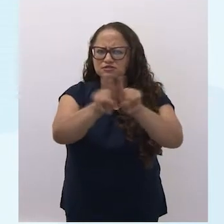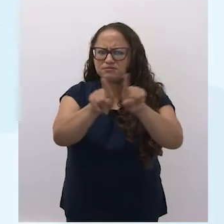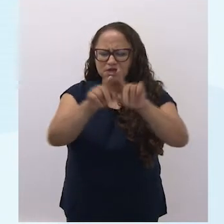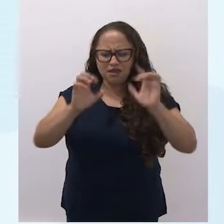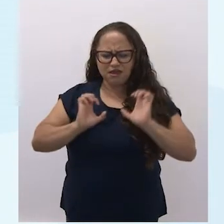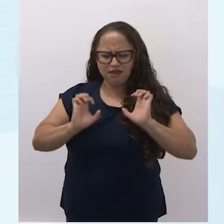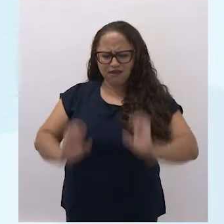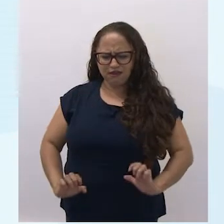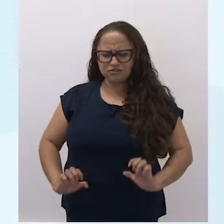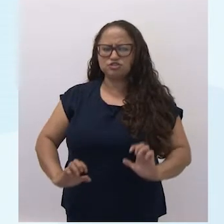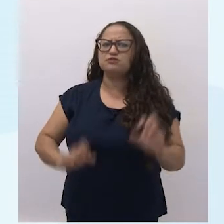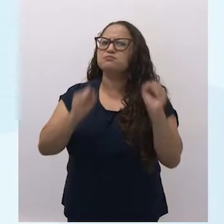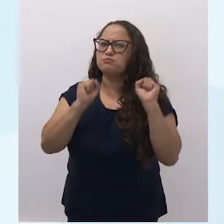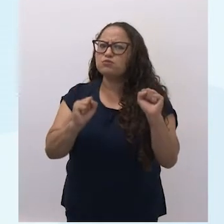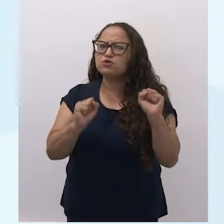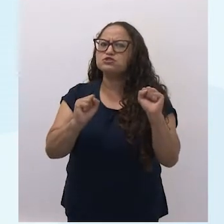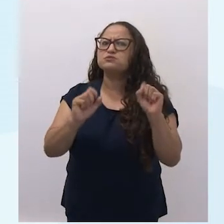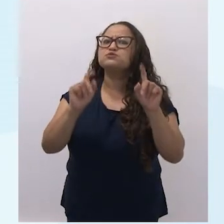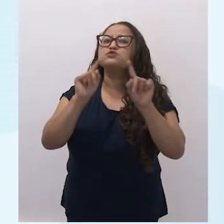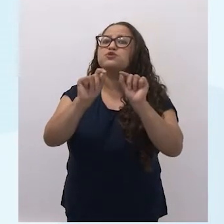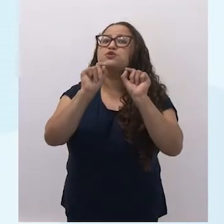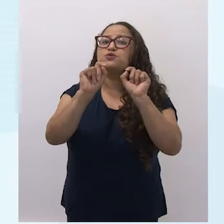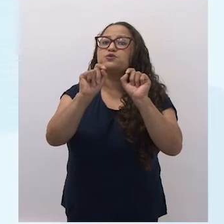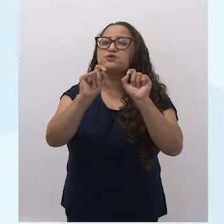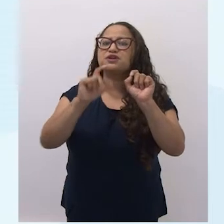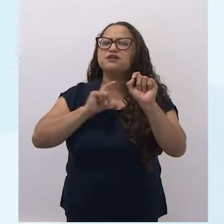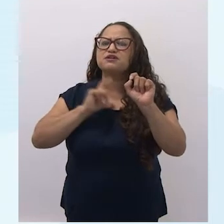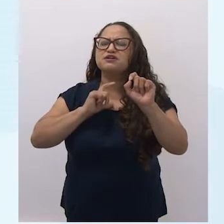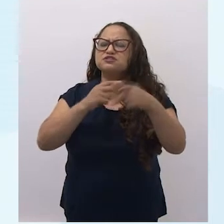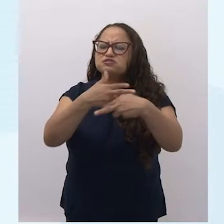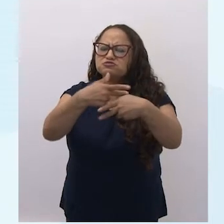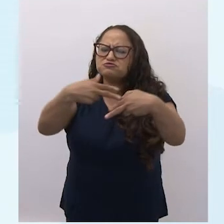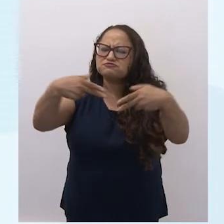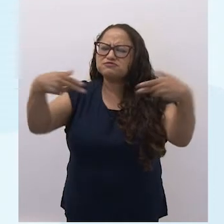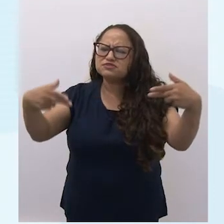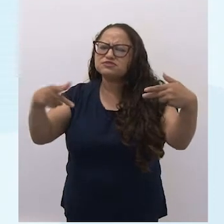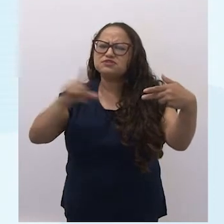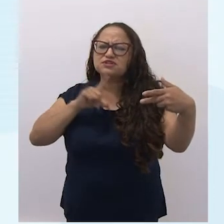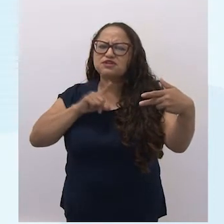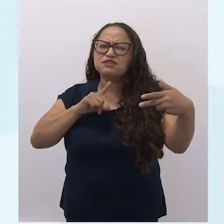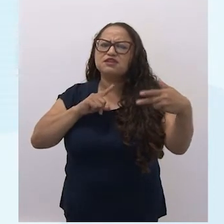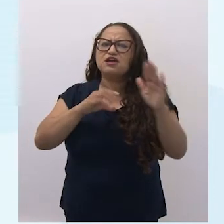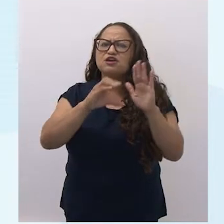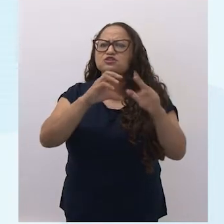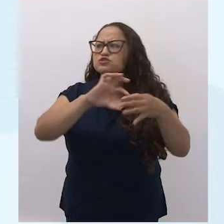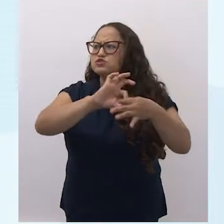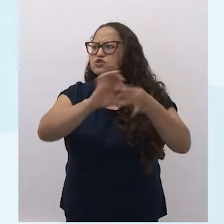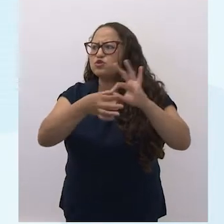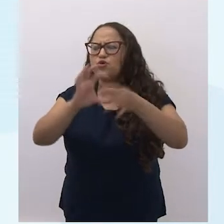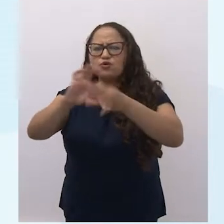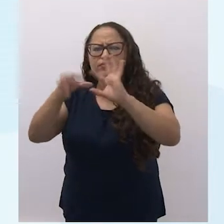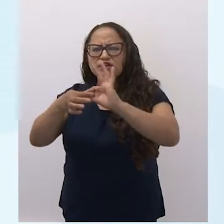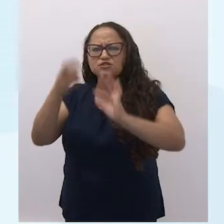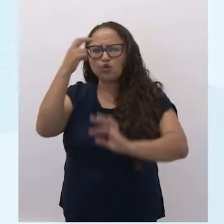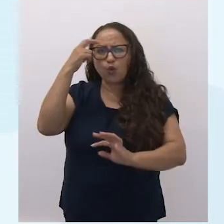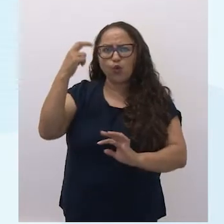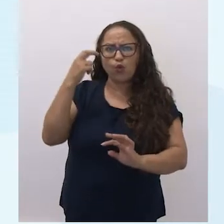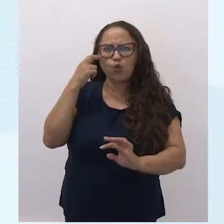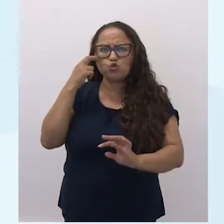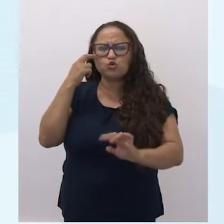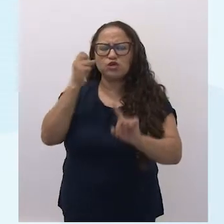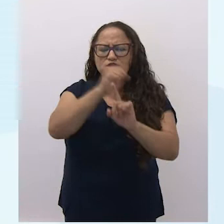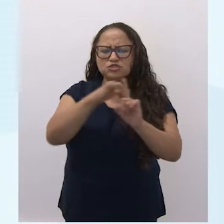podemos observar a heterogeneidade de contextos, os contextos culturais, socioeconômicos